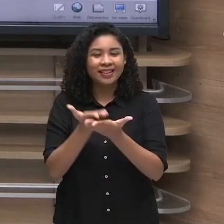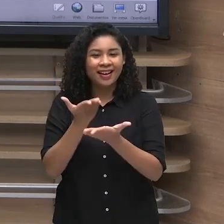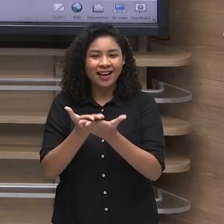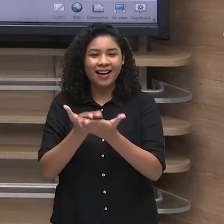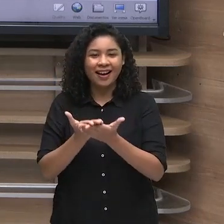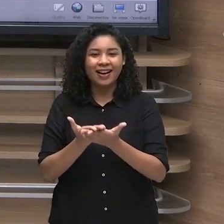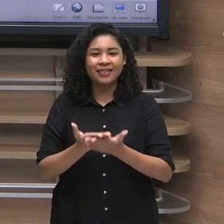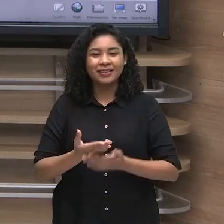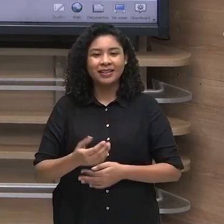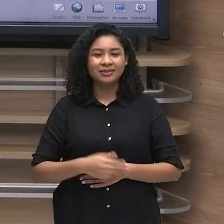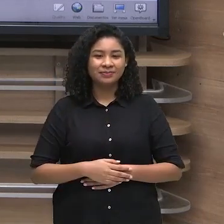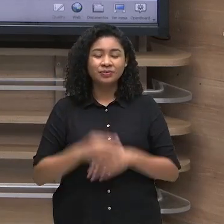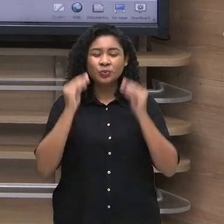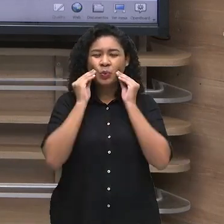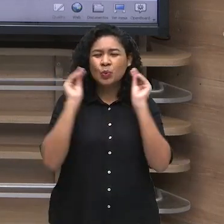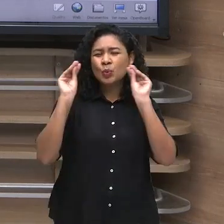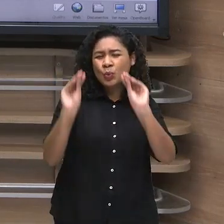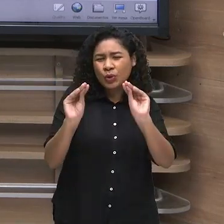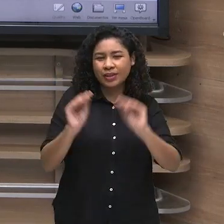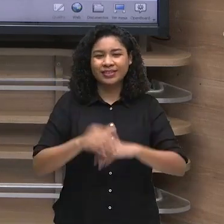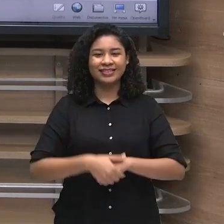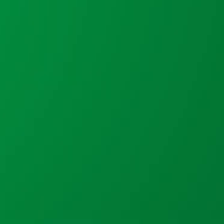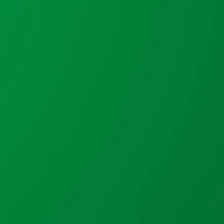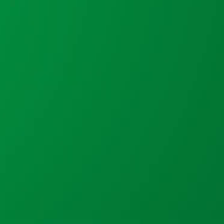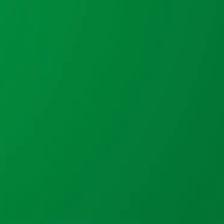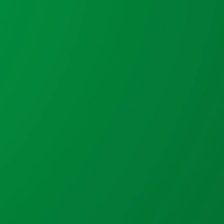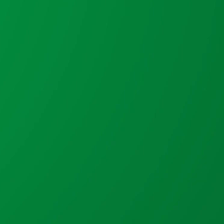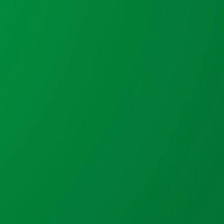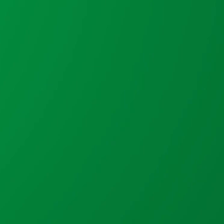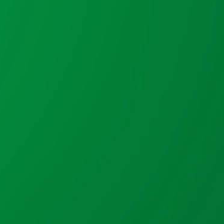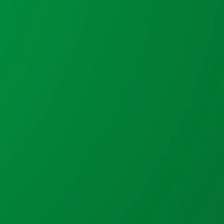quiser. Beijo no coração!